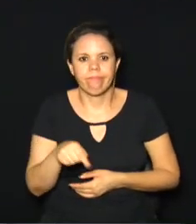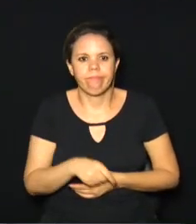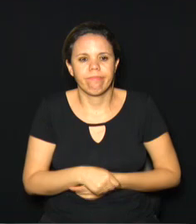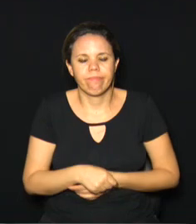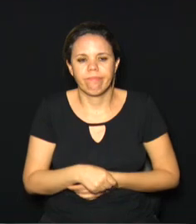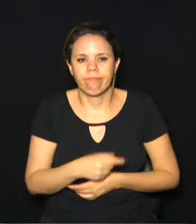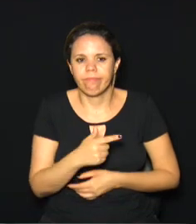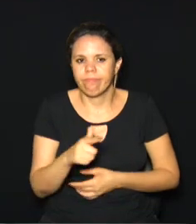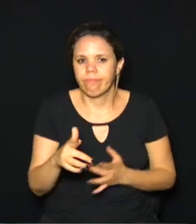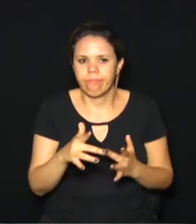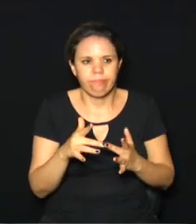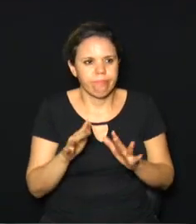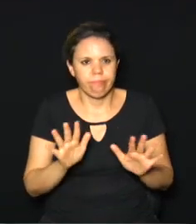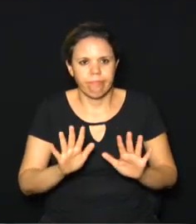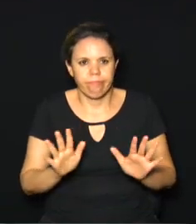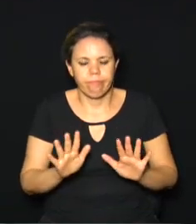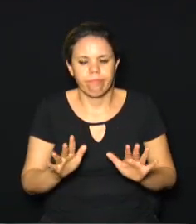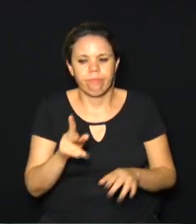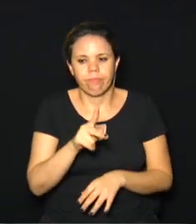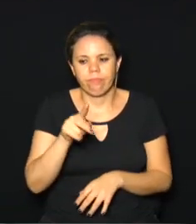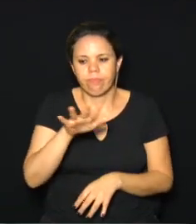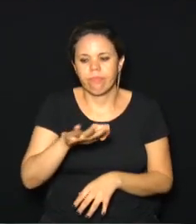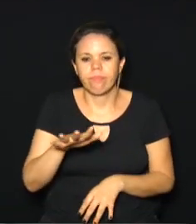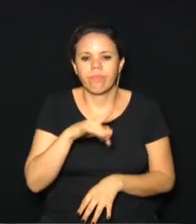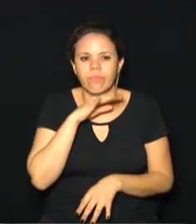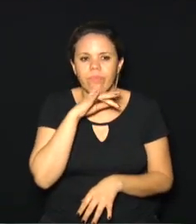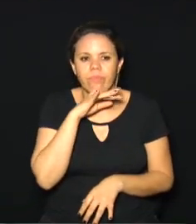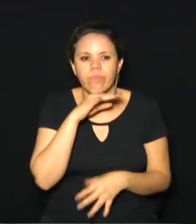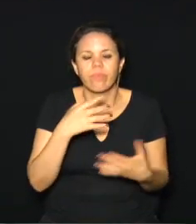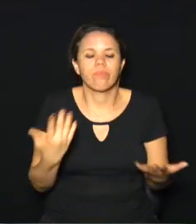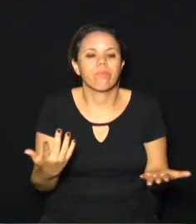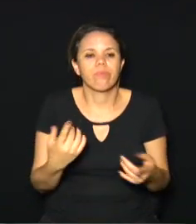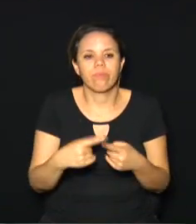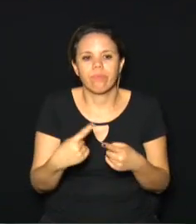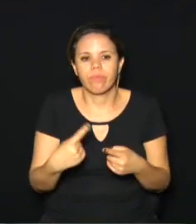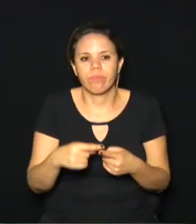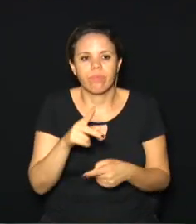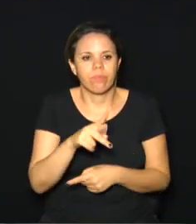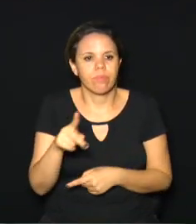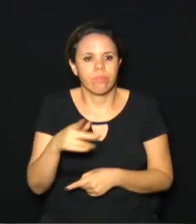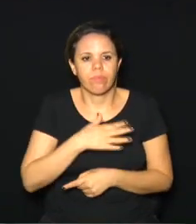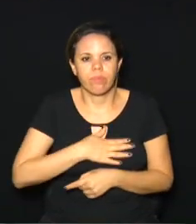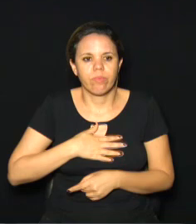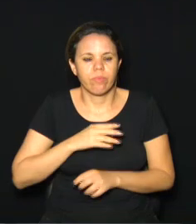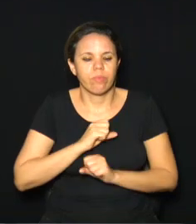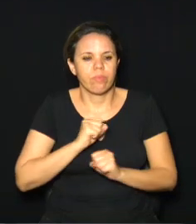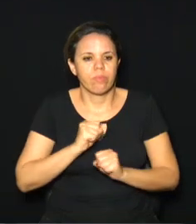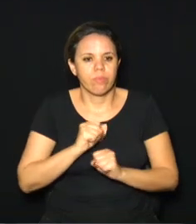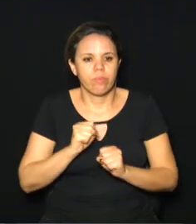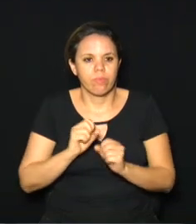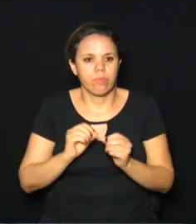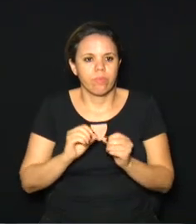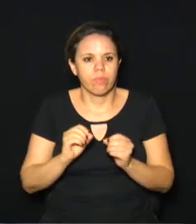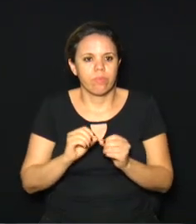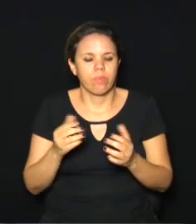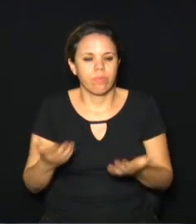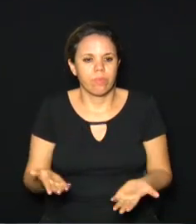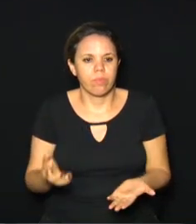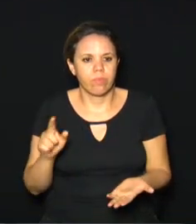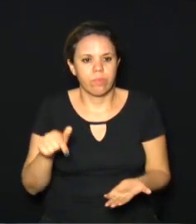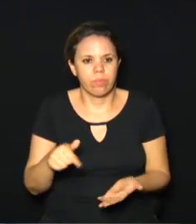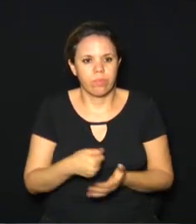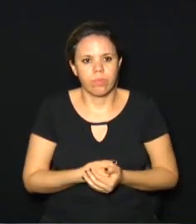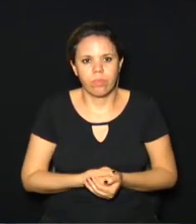vai ter esse contato, e também para o professor também é ruim, porque o professor gosta, né, faz parte